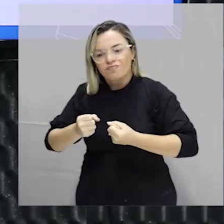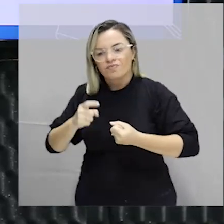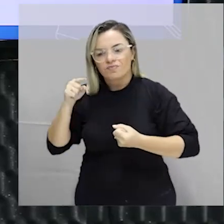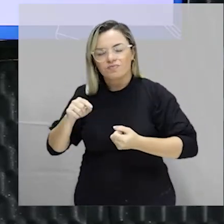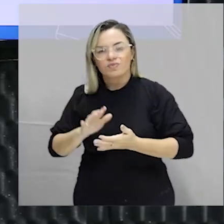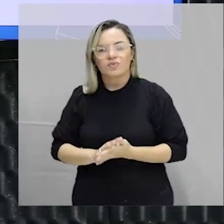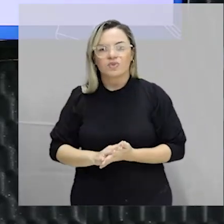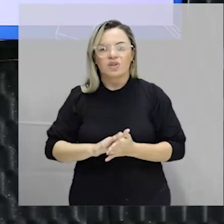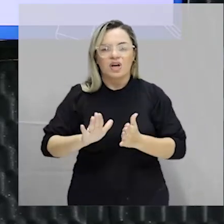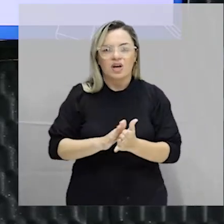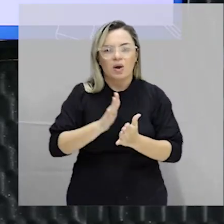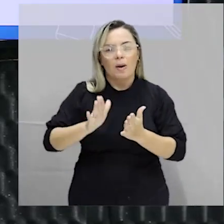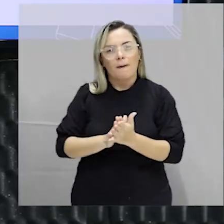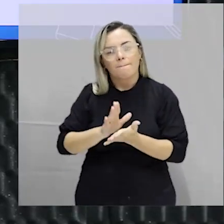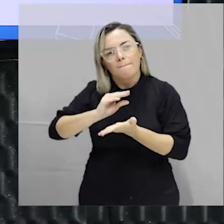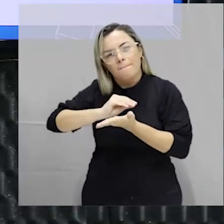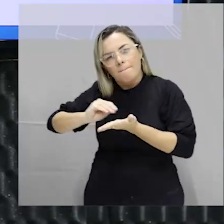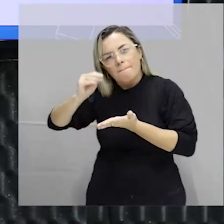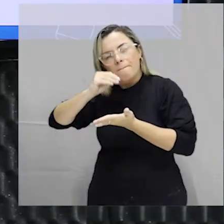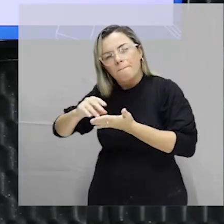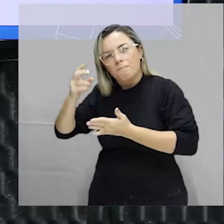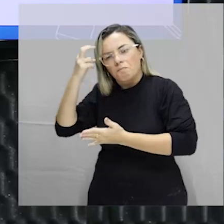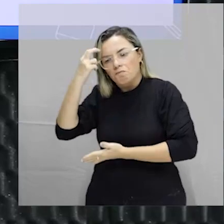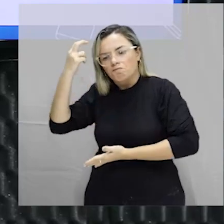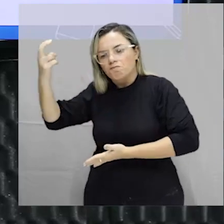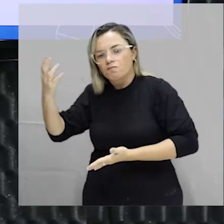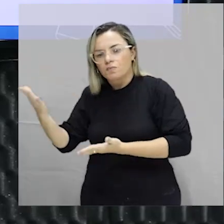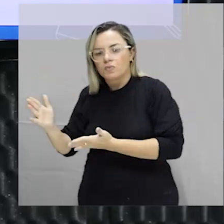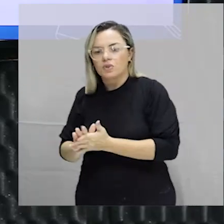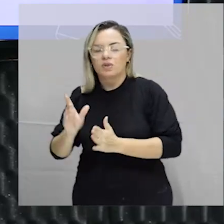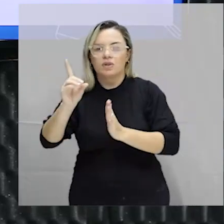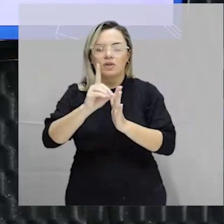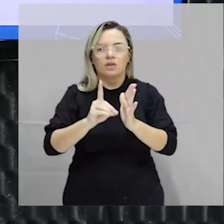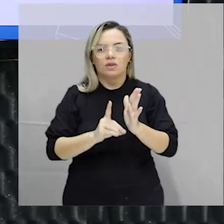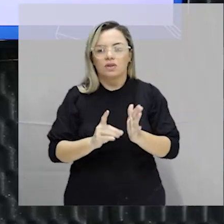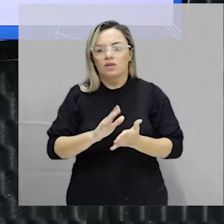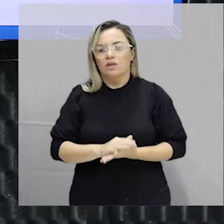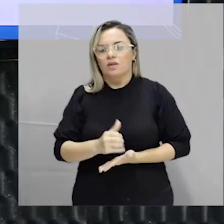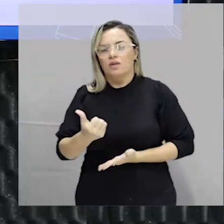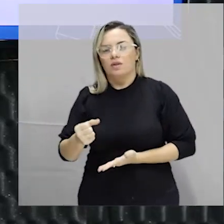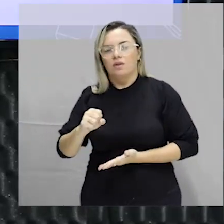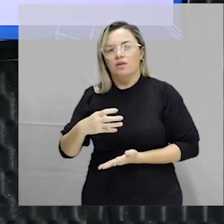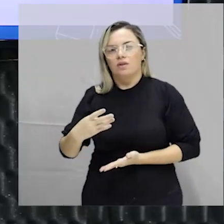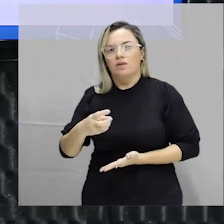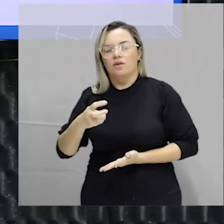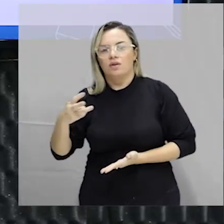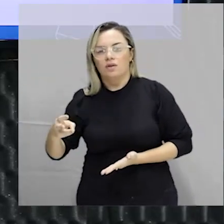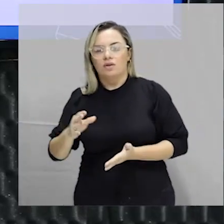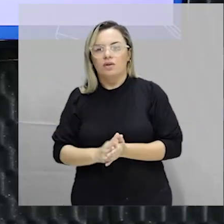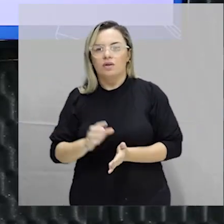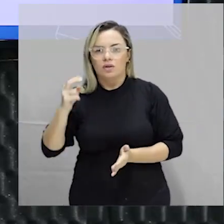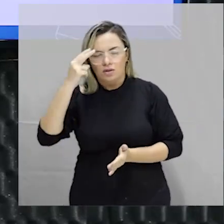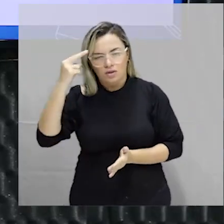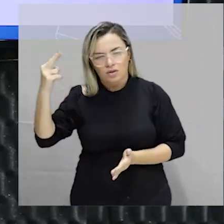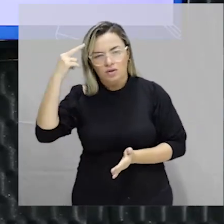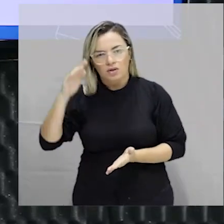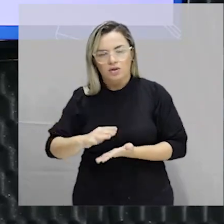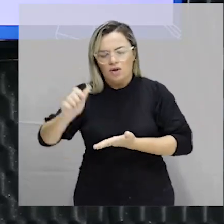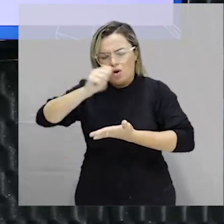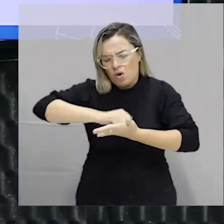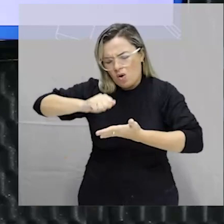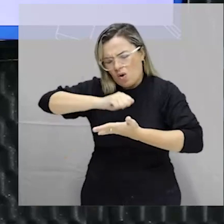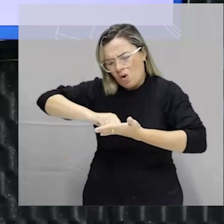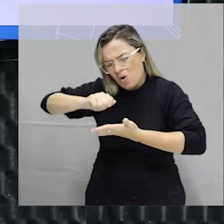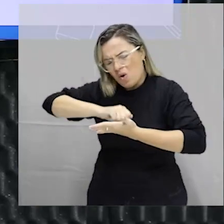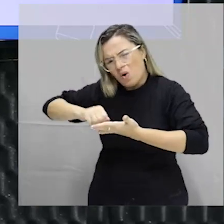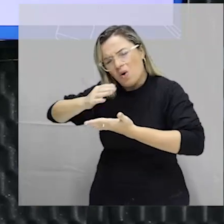sua produção intelectual. Tanto é que nessa década, na década de 1840, é a época que de fato Karl Marx começa a escrever bastante,